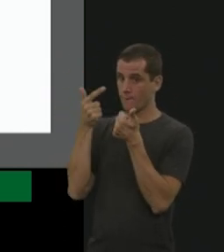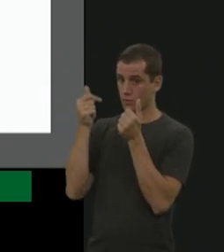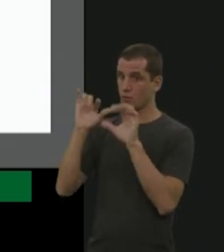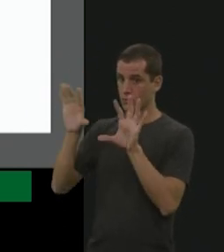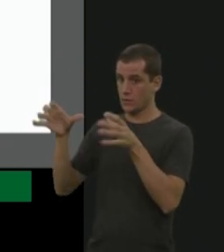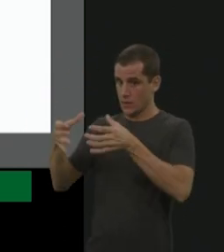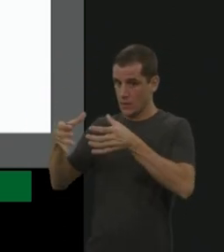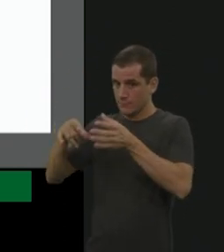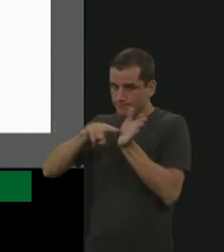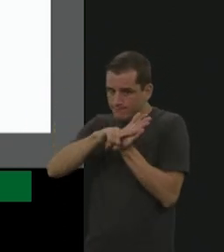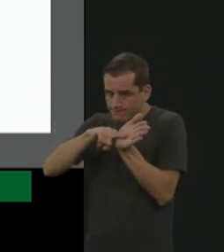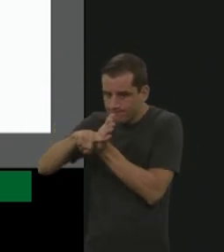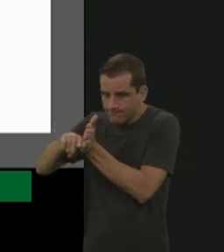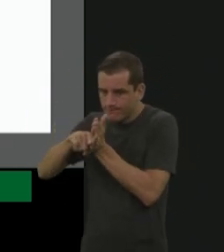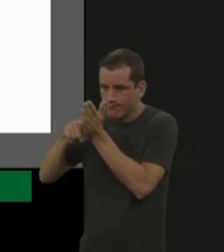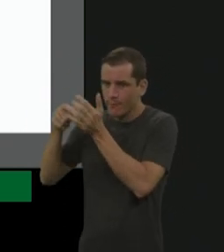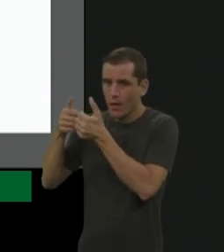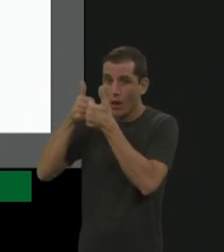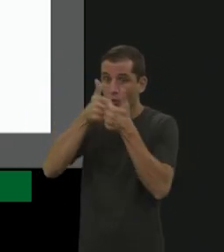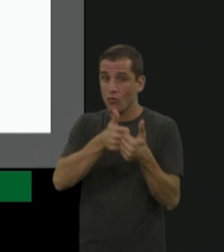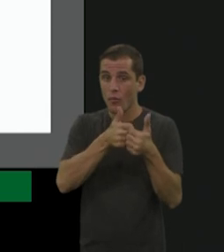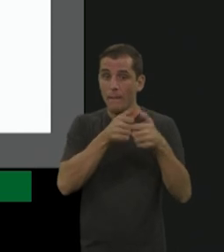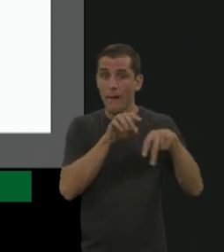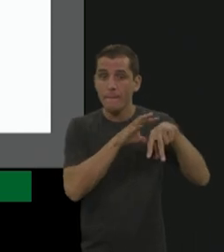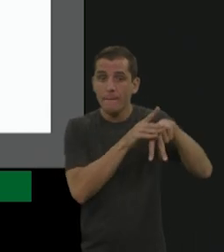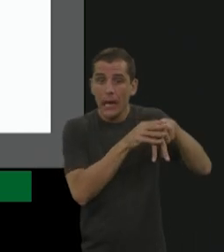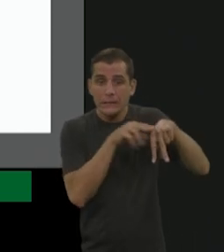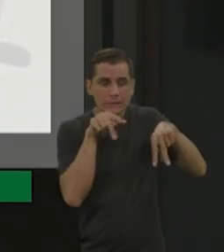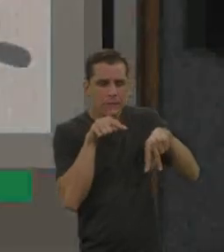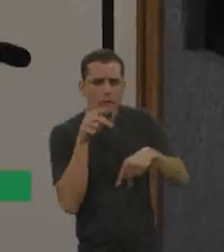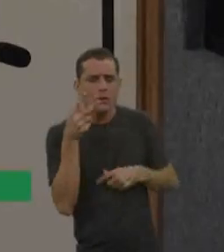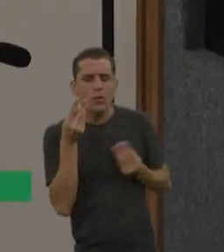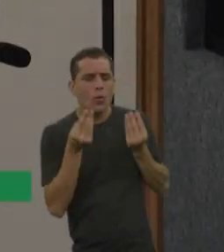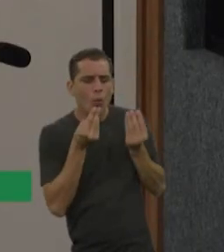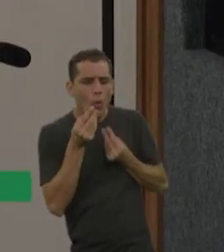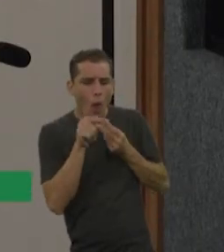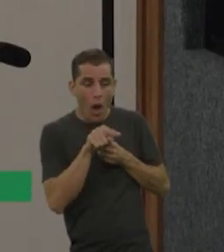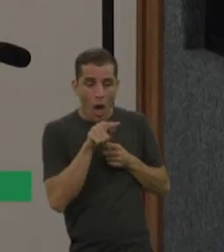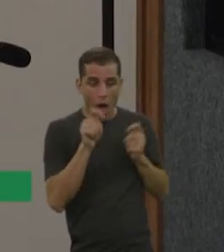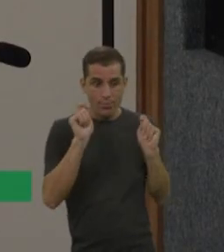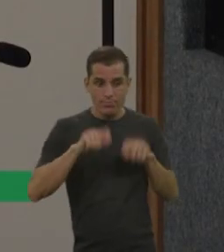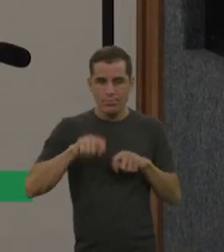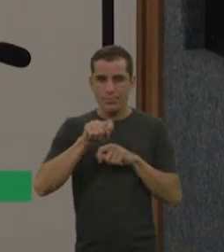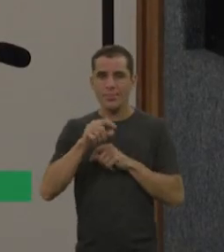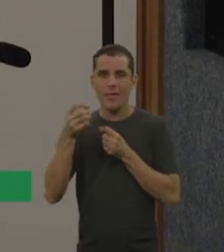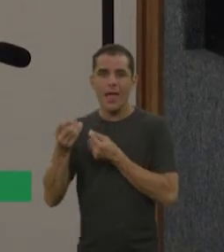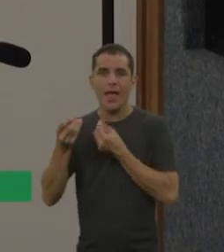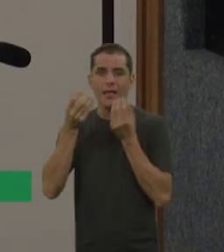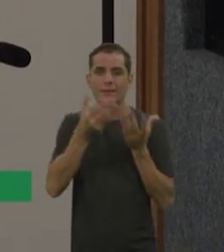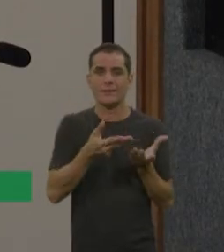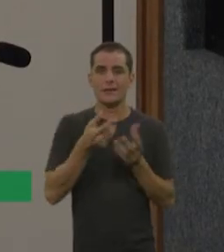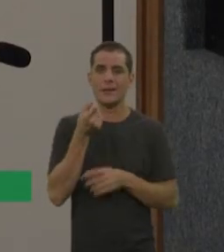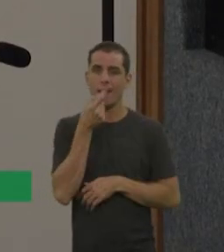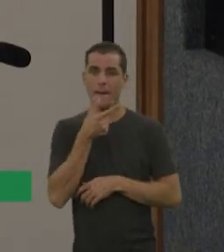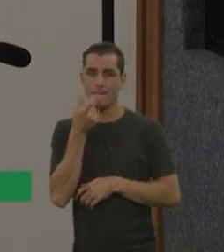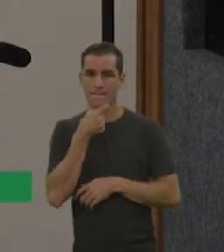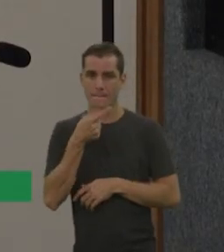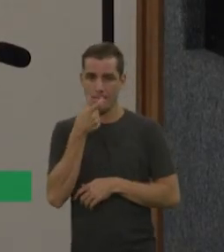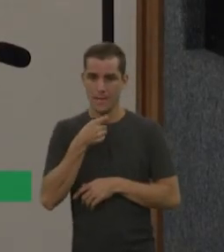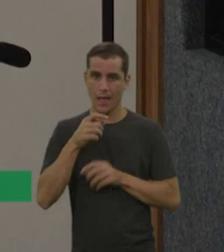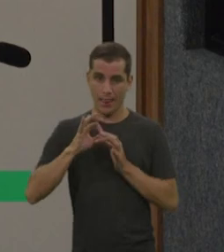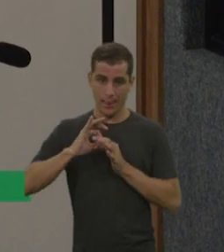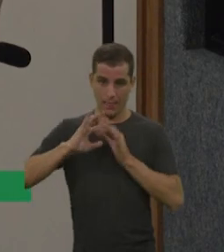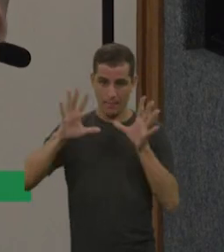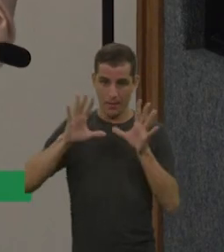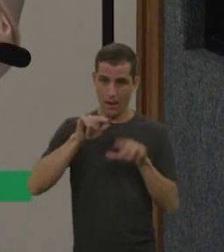eles acompanharam... para fazer ajudar na liberação da medicação 1 ano, mas o estudo está sendo continuado.